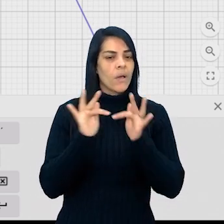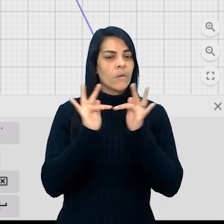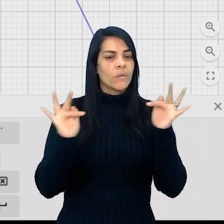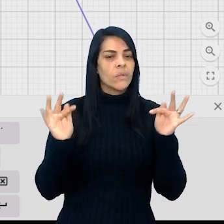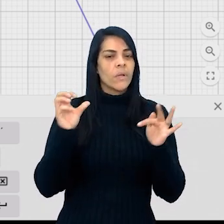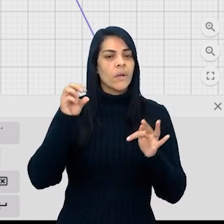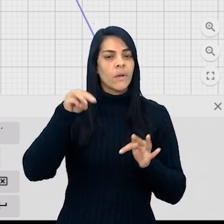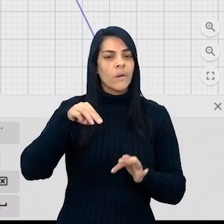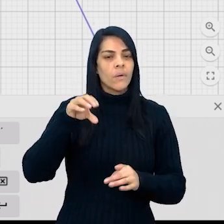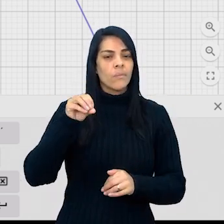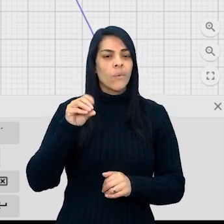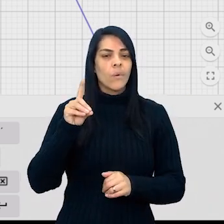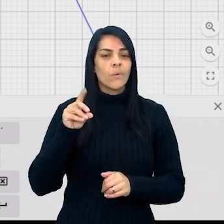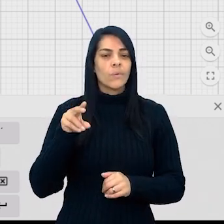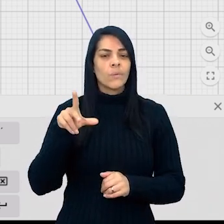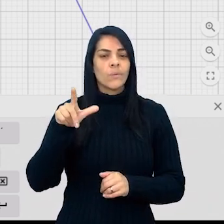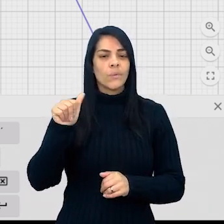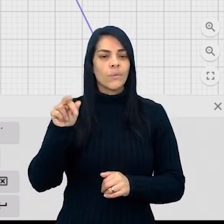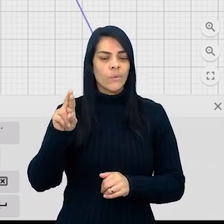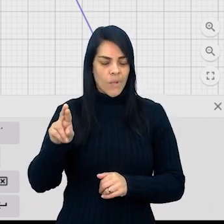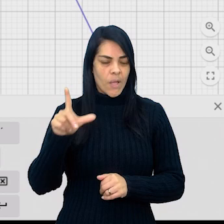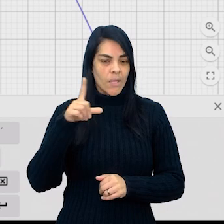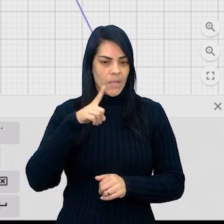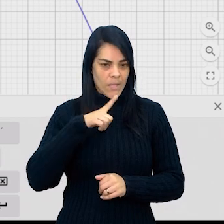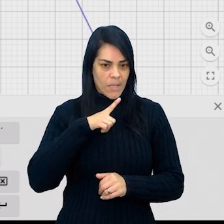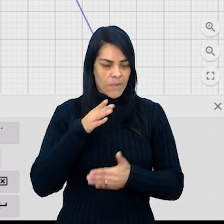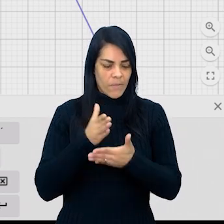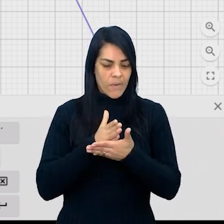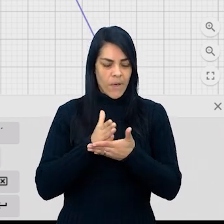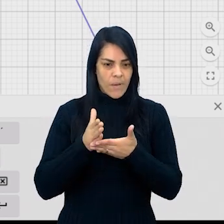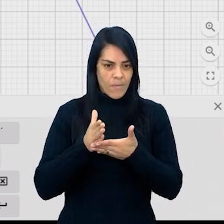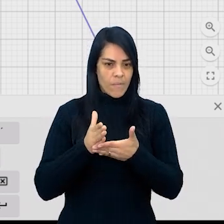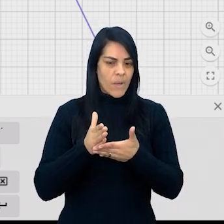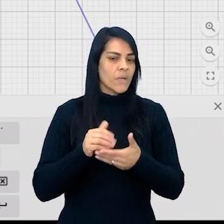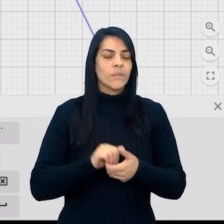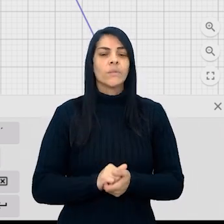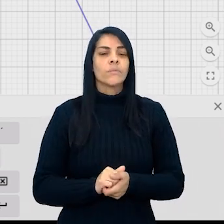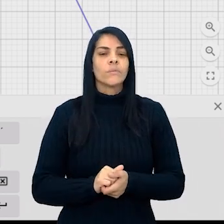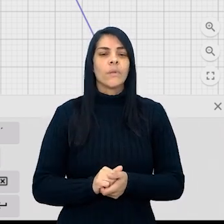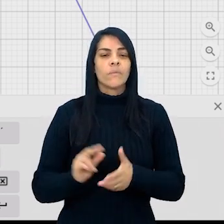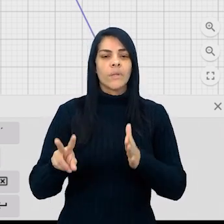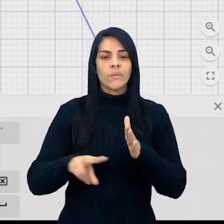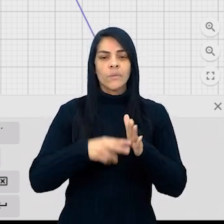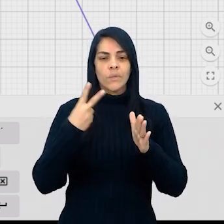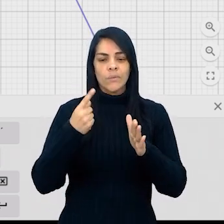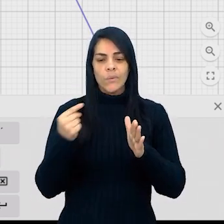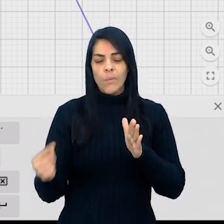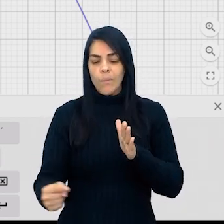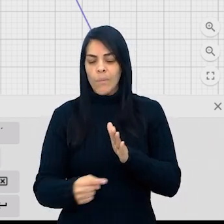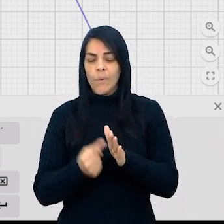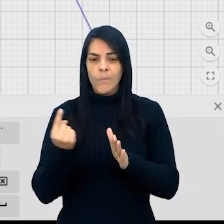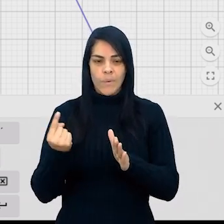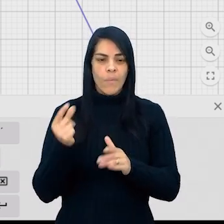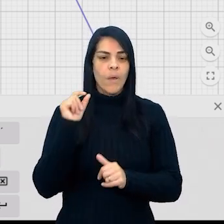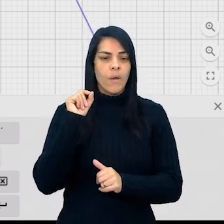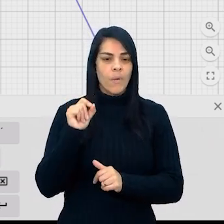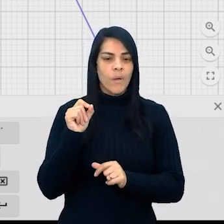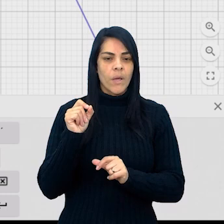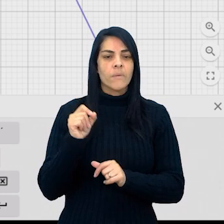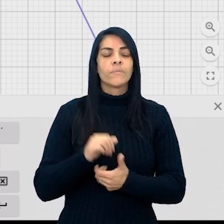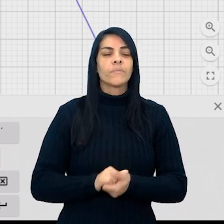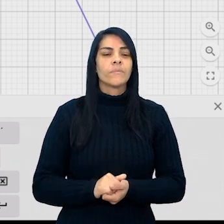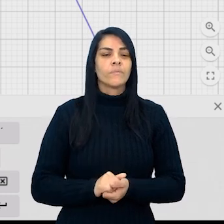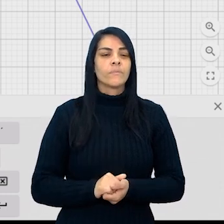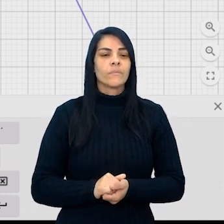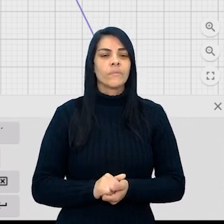modular, levou a parte que está no segundo quadrante para o primeiro quadrante, né? Justamente na sua raiz,